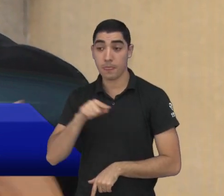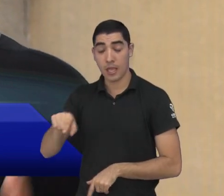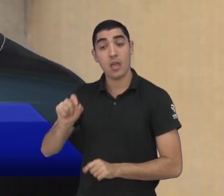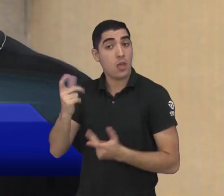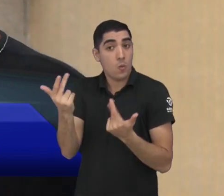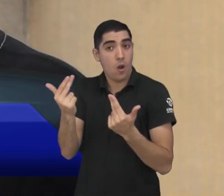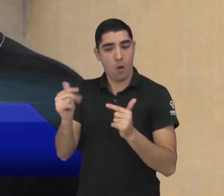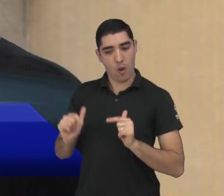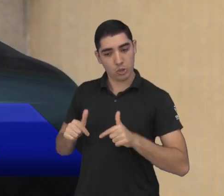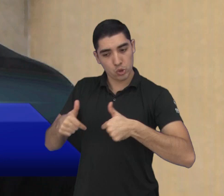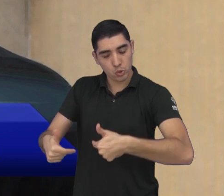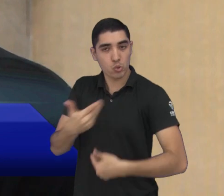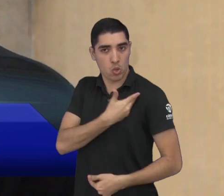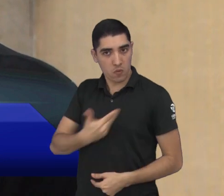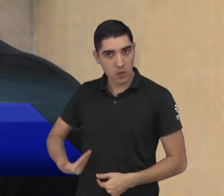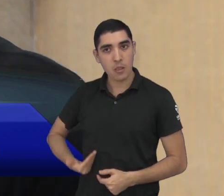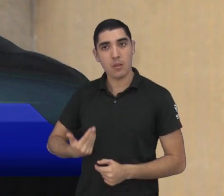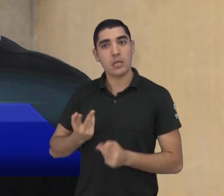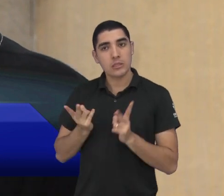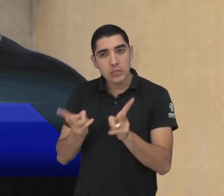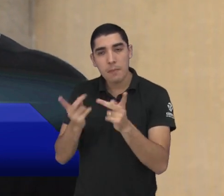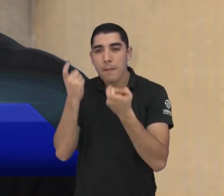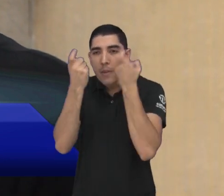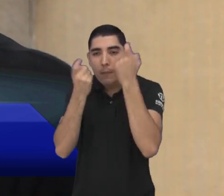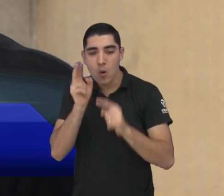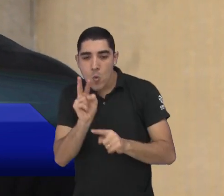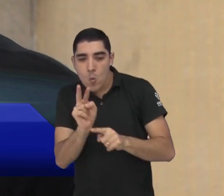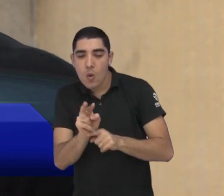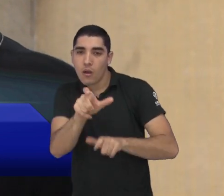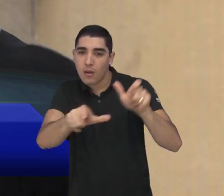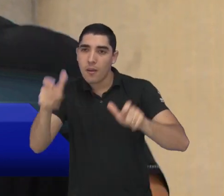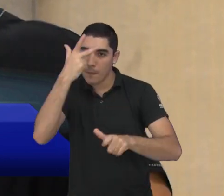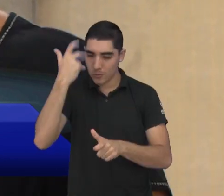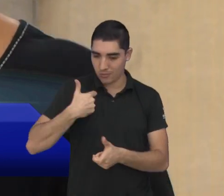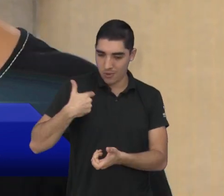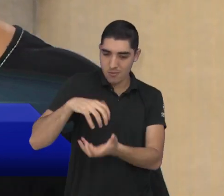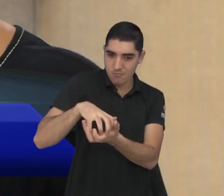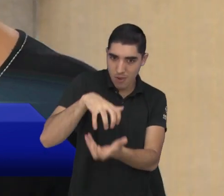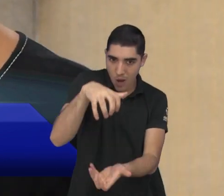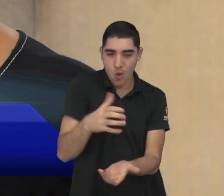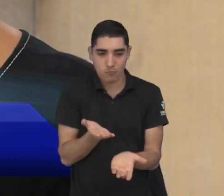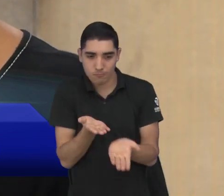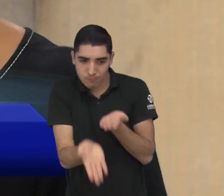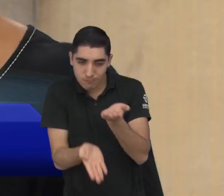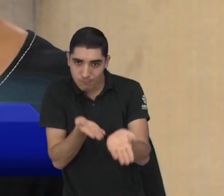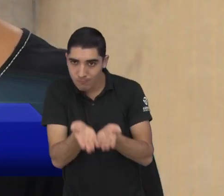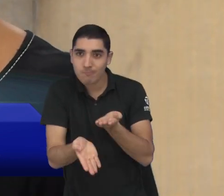voltada para a qualidade de vida desse idoso, idosa, né? Idosas,